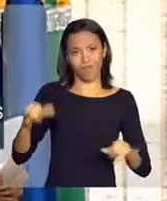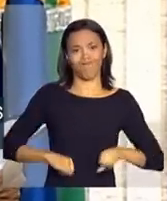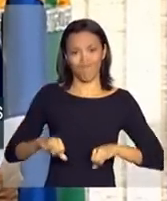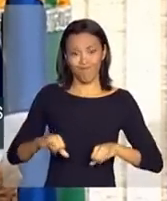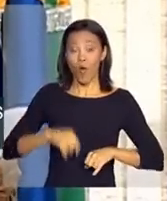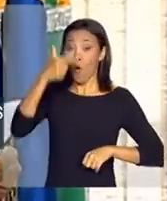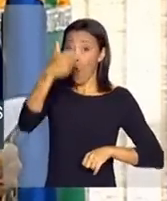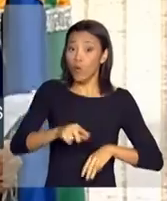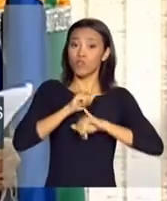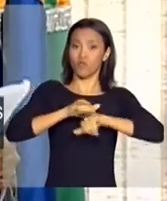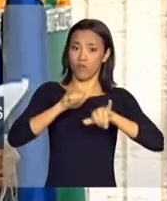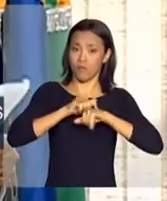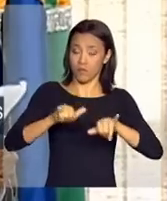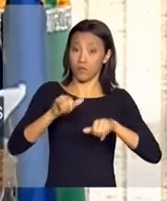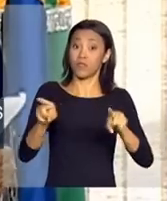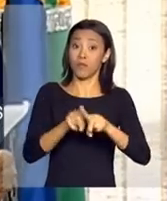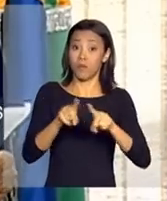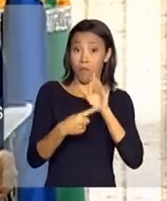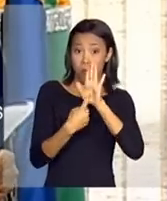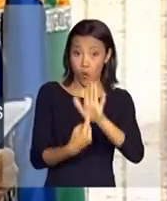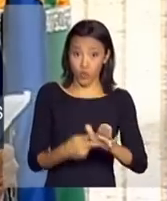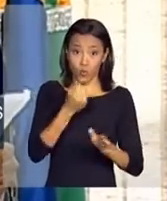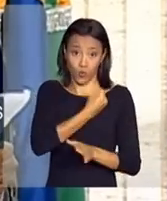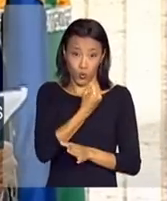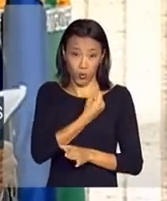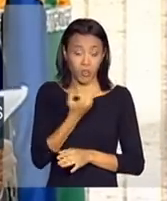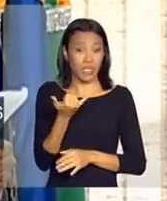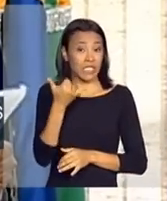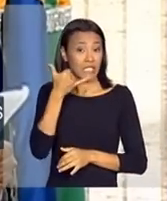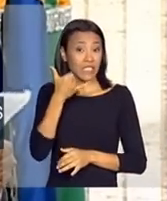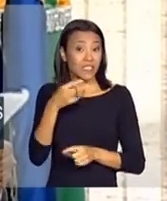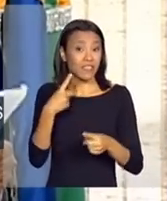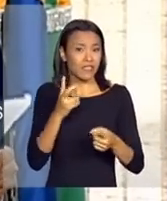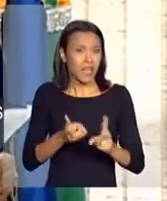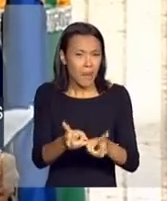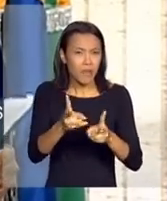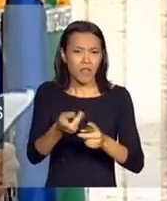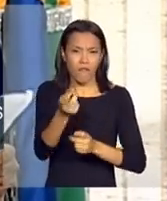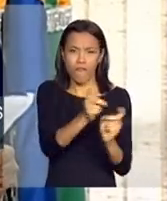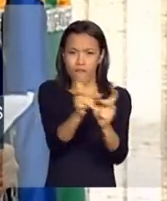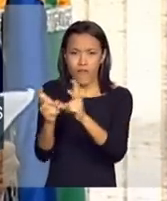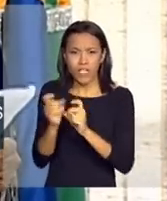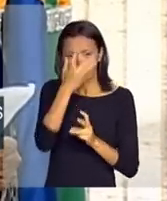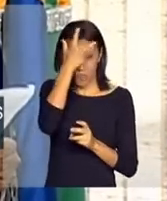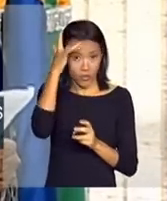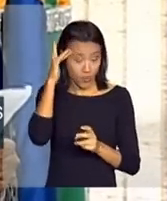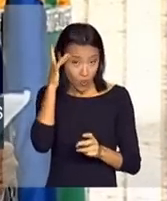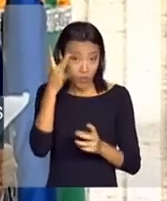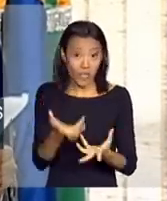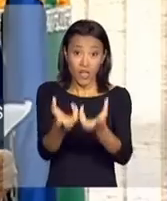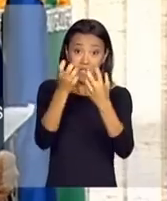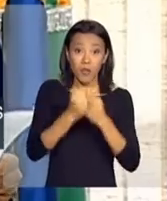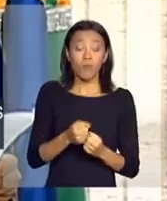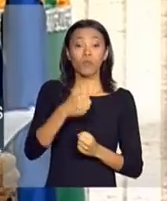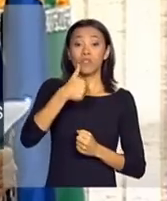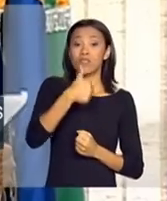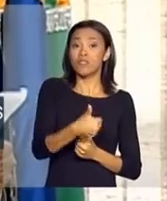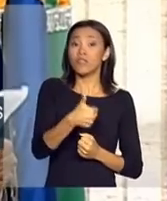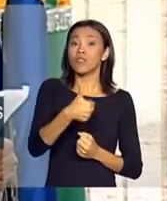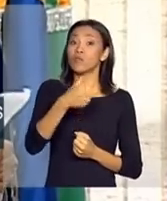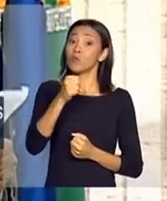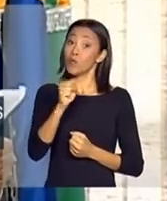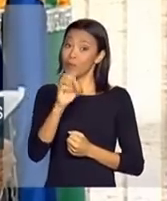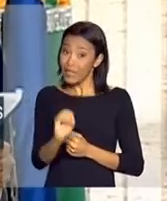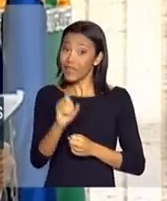outro dado inédito mostra que o número de ligações de vítimas de tráfico de pessoas recebidas pelo Lig 180 da